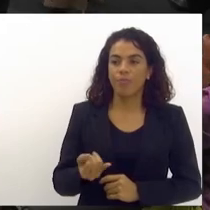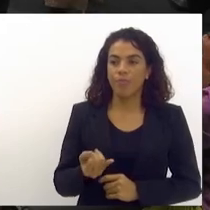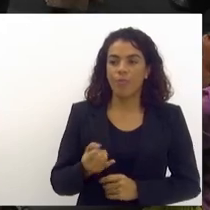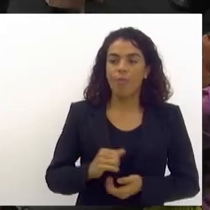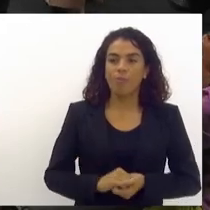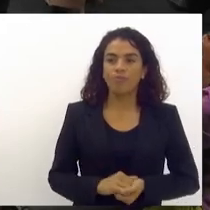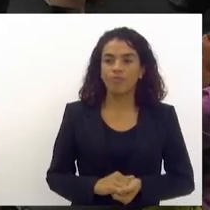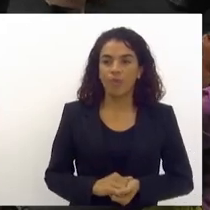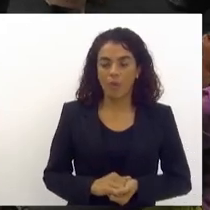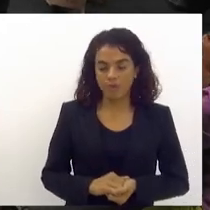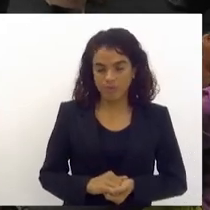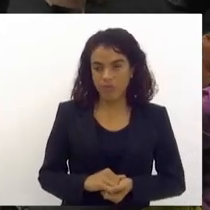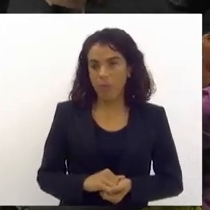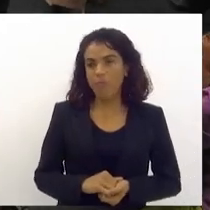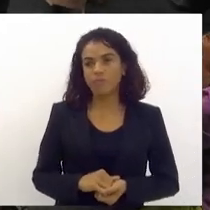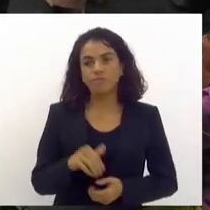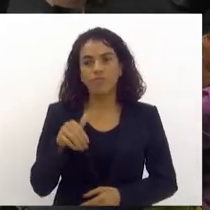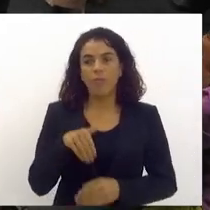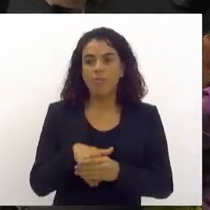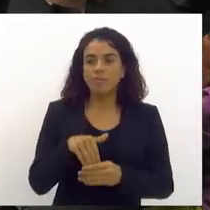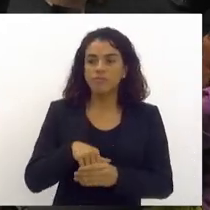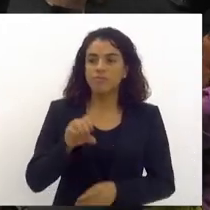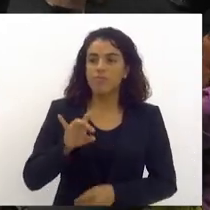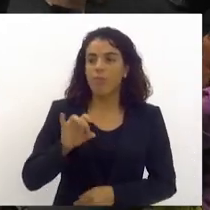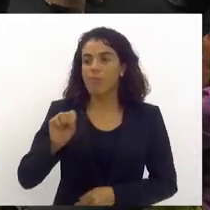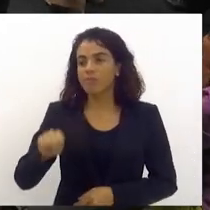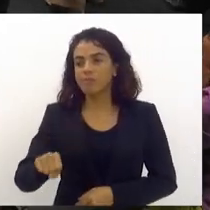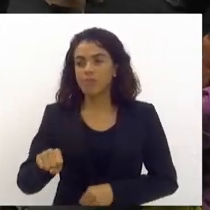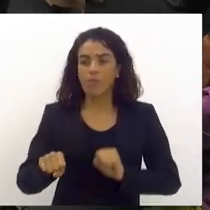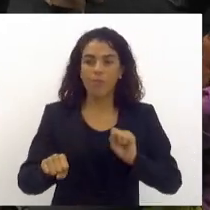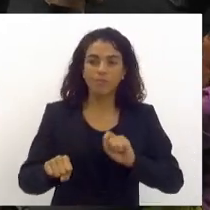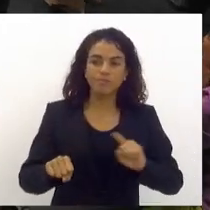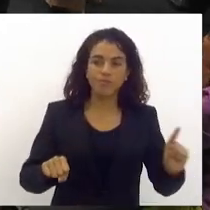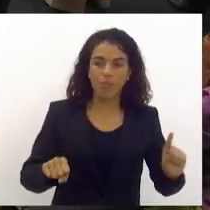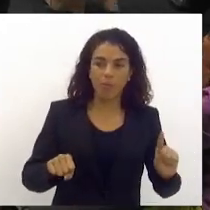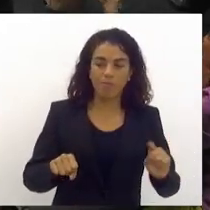Não, é teu voto nominal só, sim ou não.